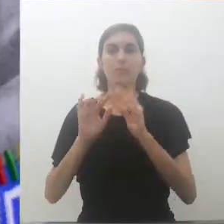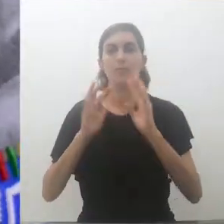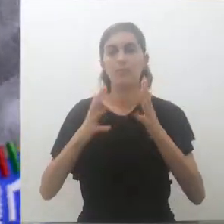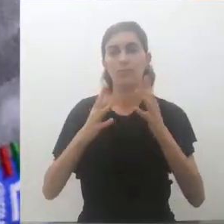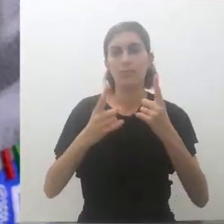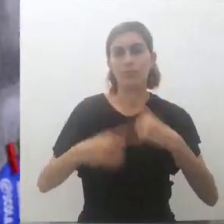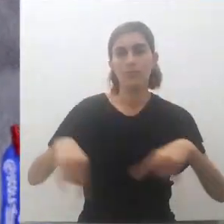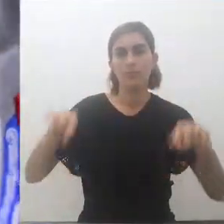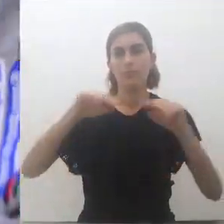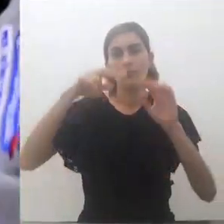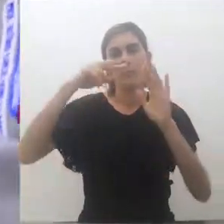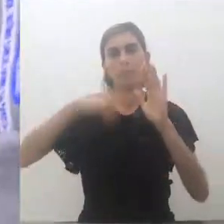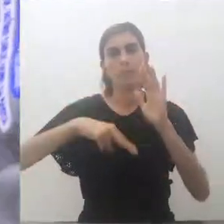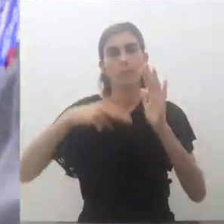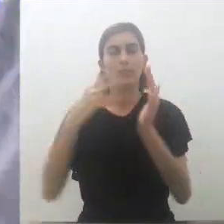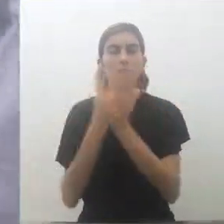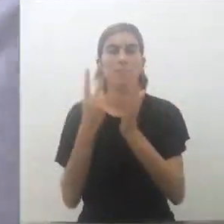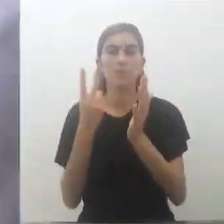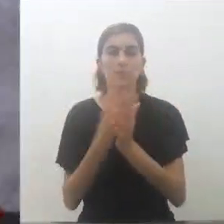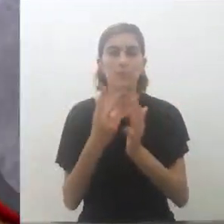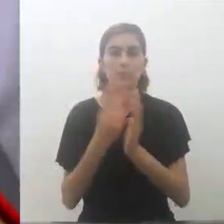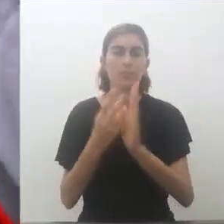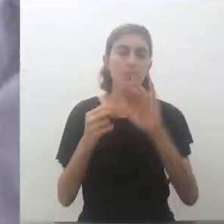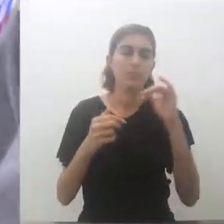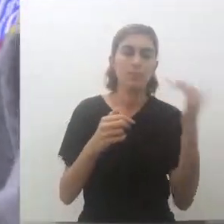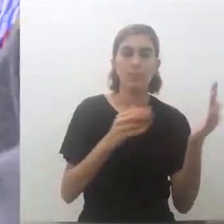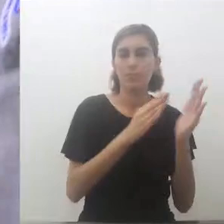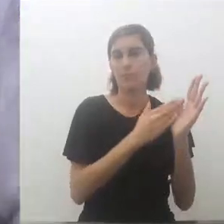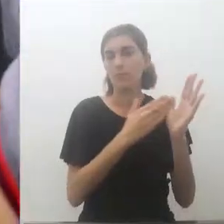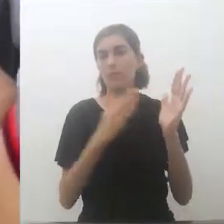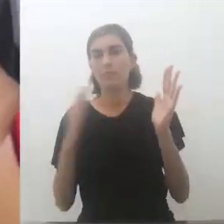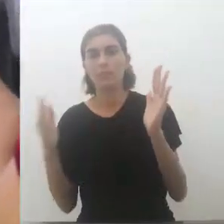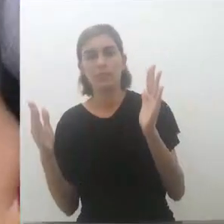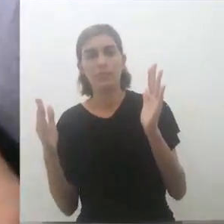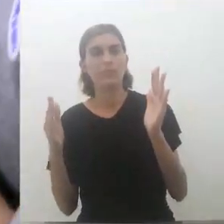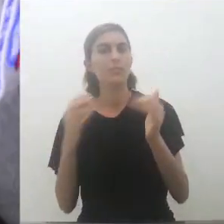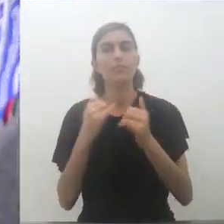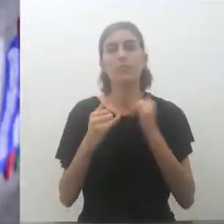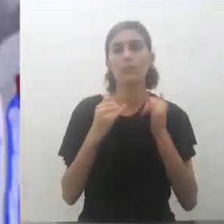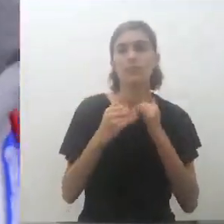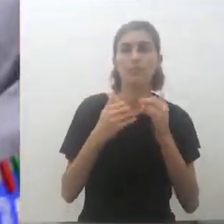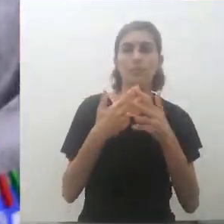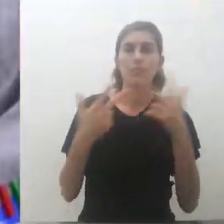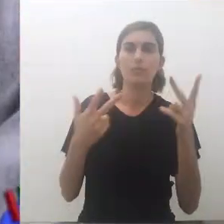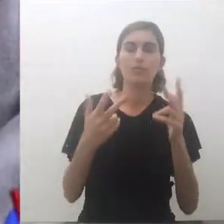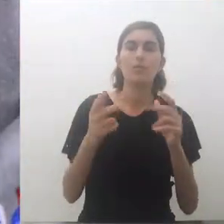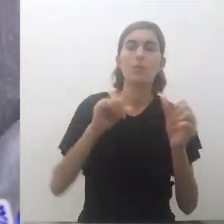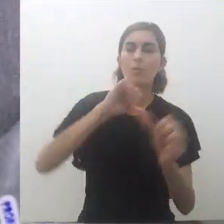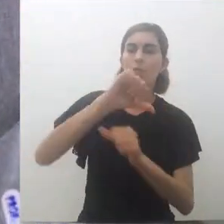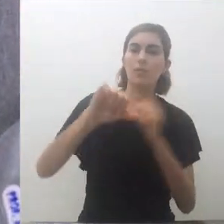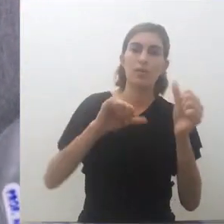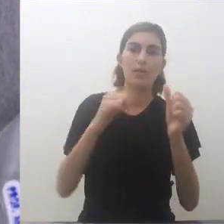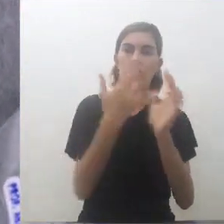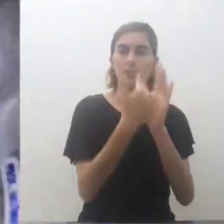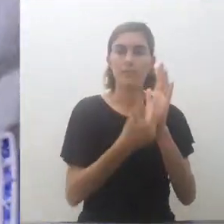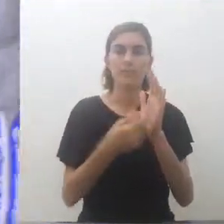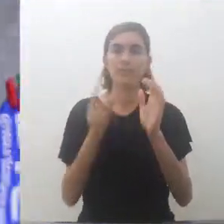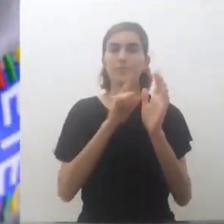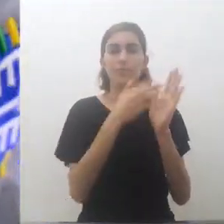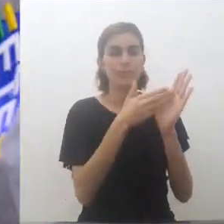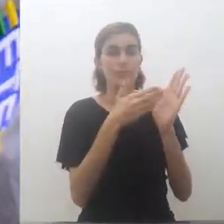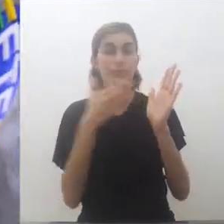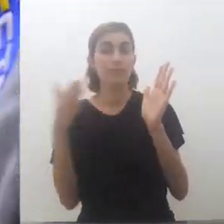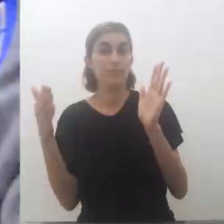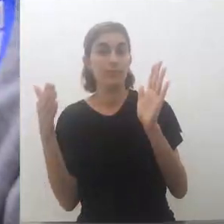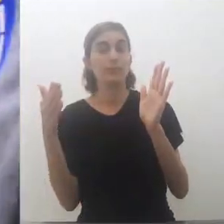leitura é sempre da esquerda para a direita e não parecer que os objetos estão caindo. Então eu tenho que gerar um peso visual do outro lado